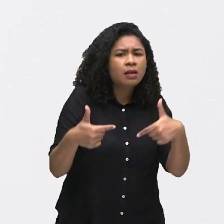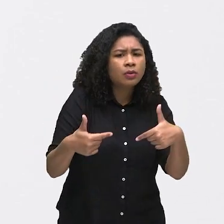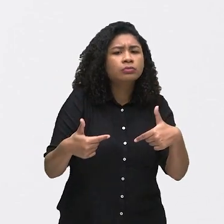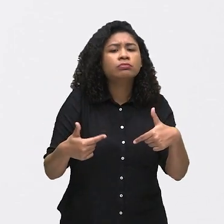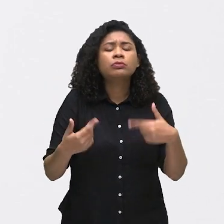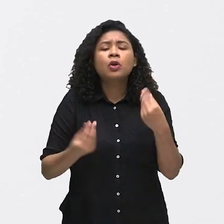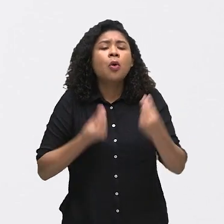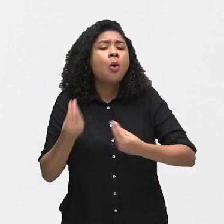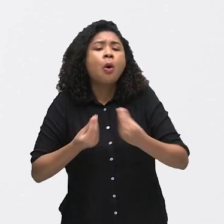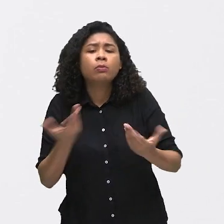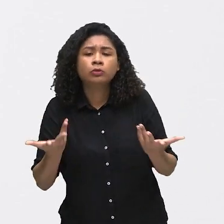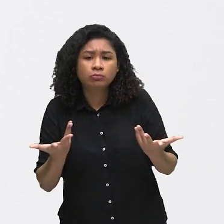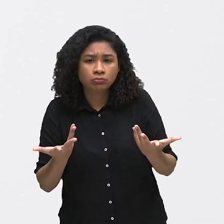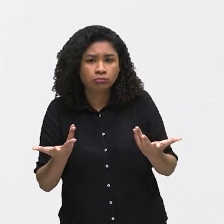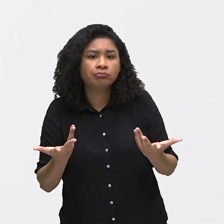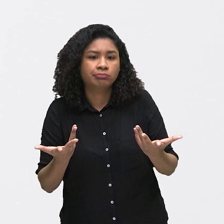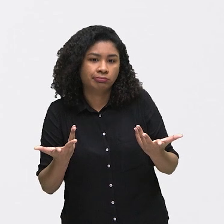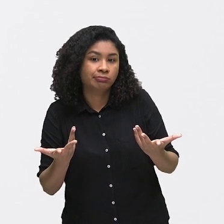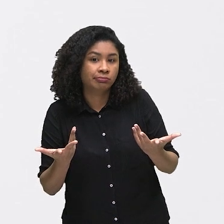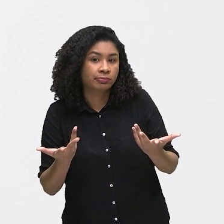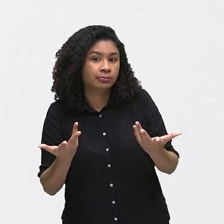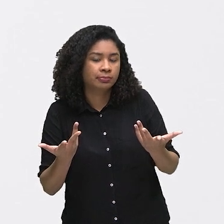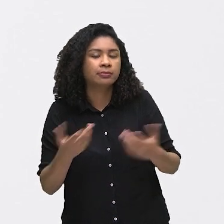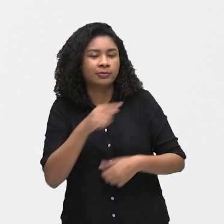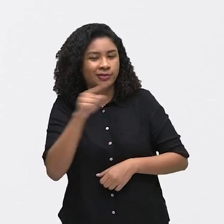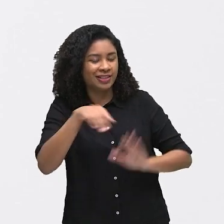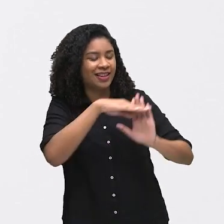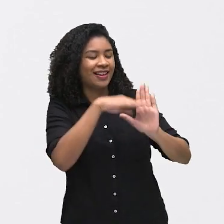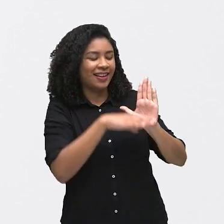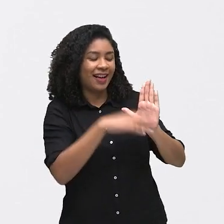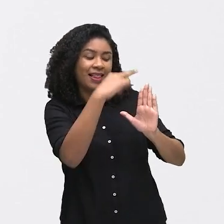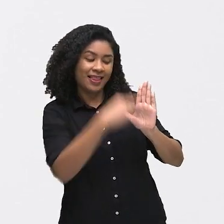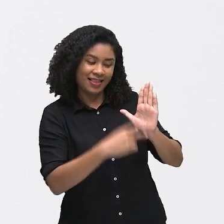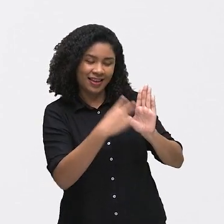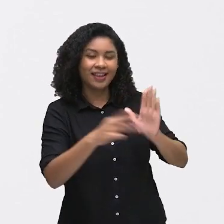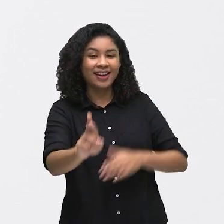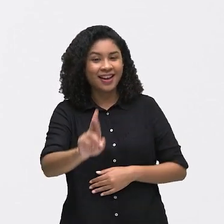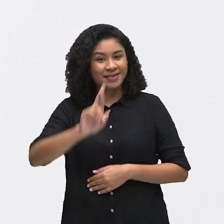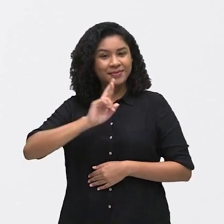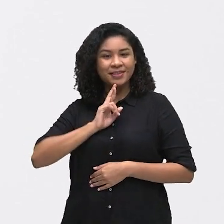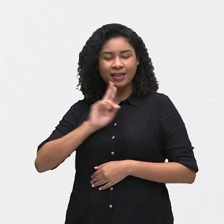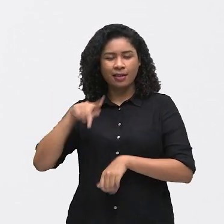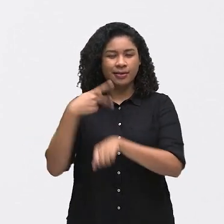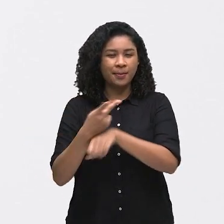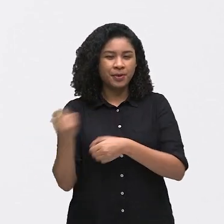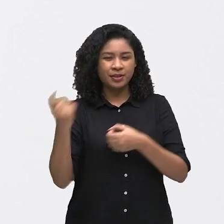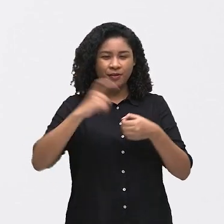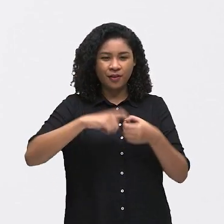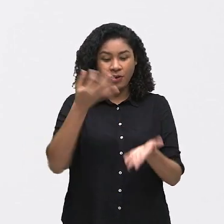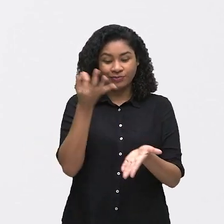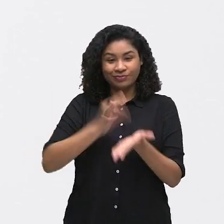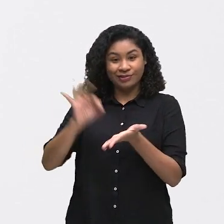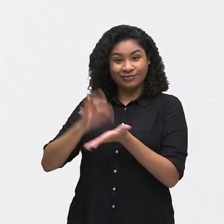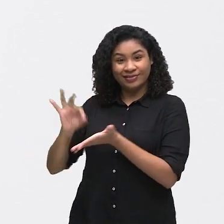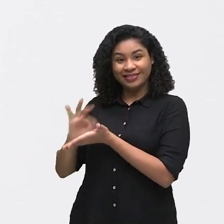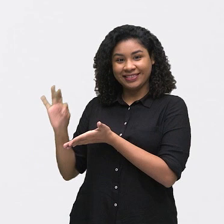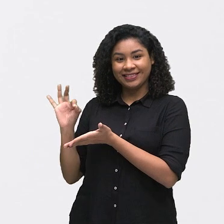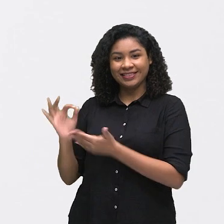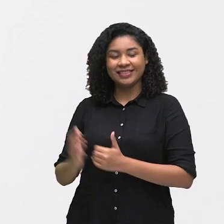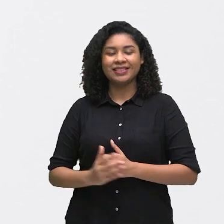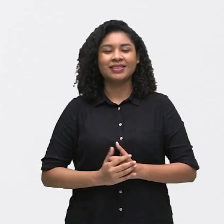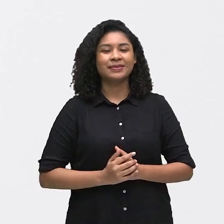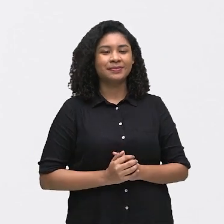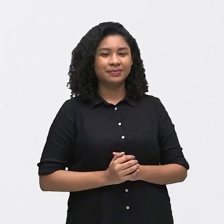ela está situada onde, hein, gente? Examine as 4 alternativas e responda. Eu volto já já para conferir o seu trabalho.